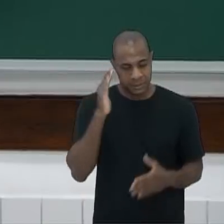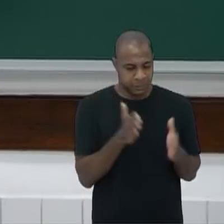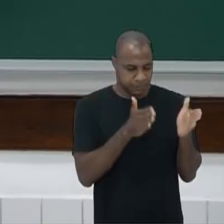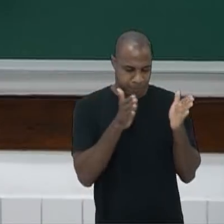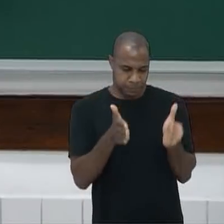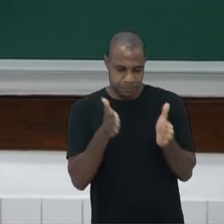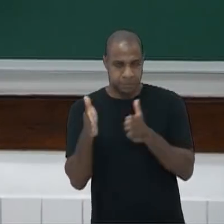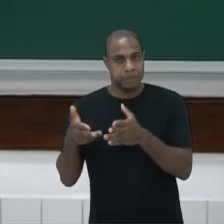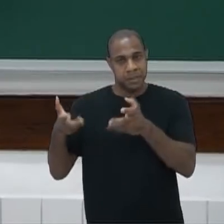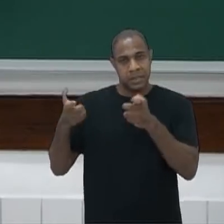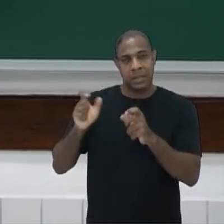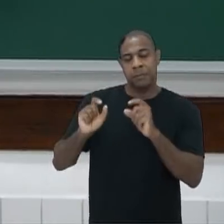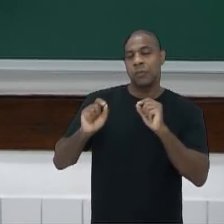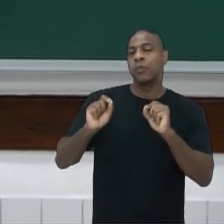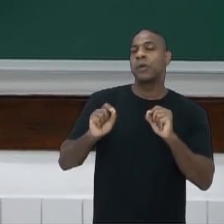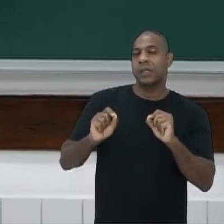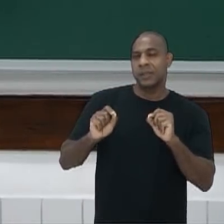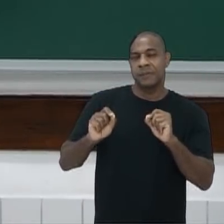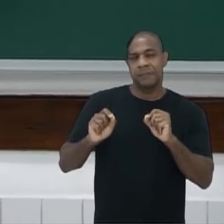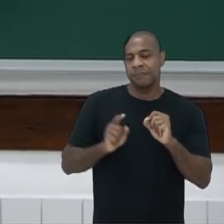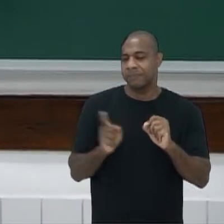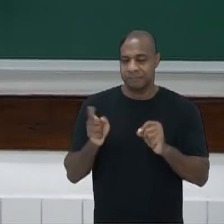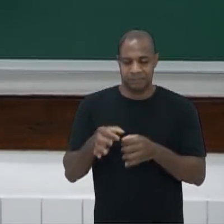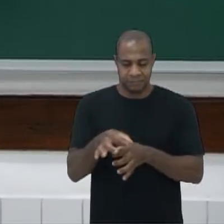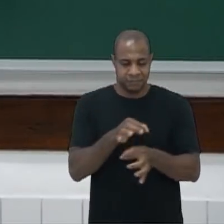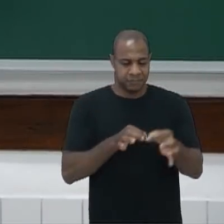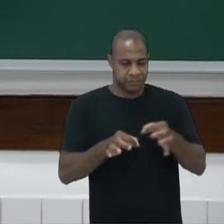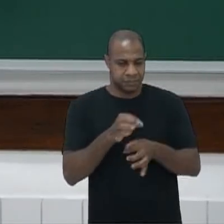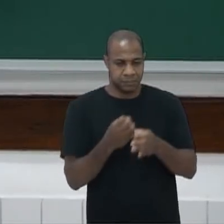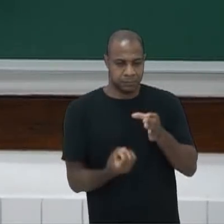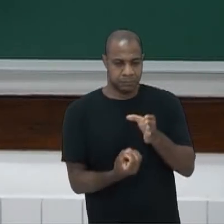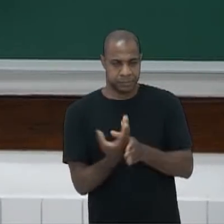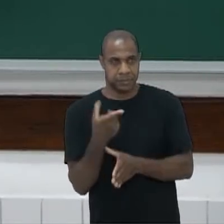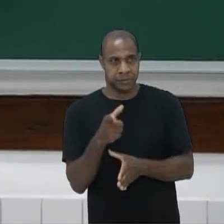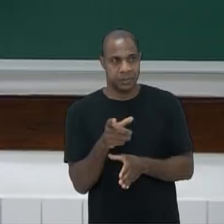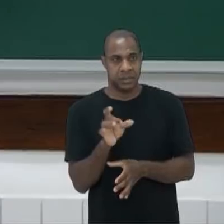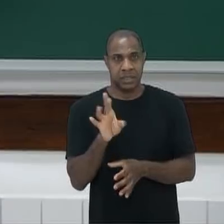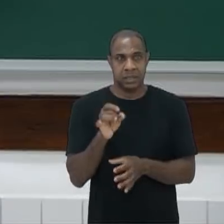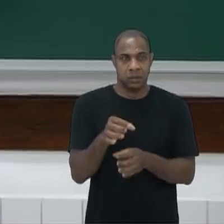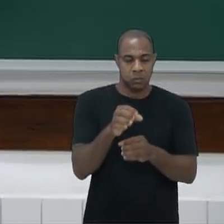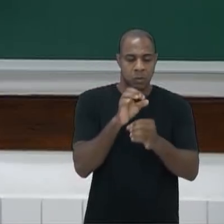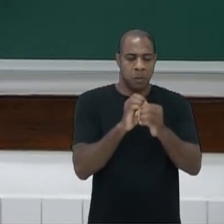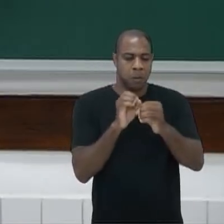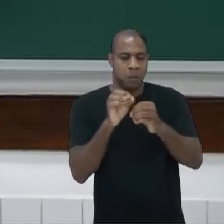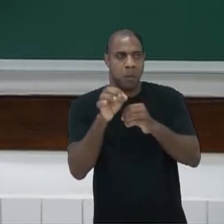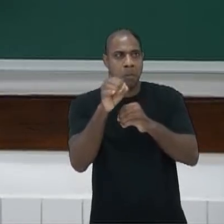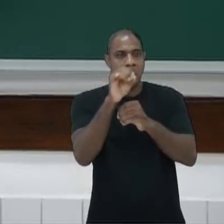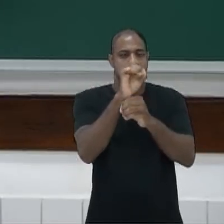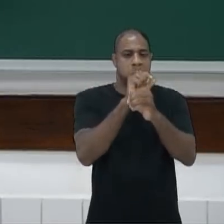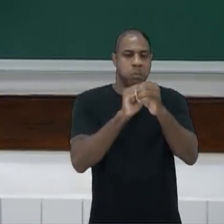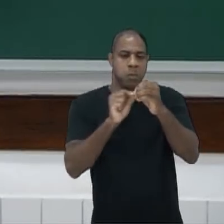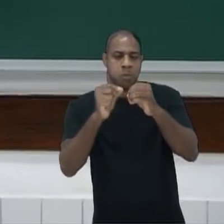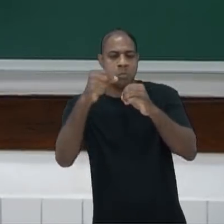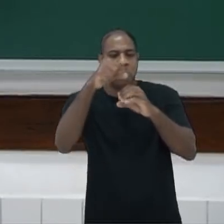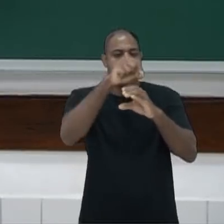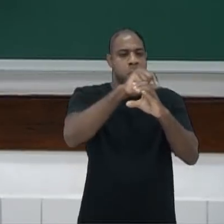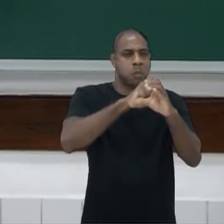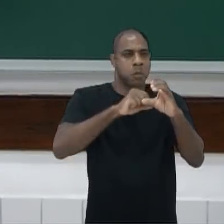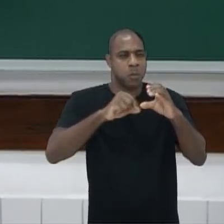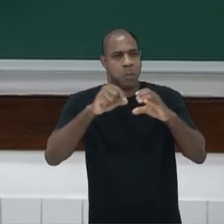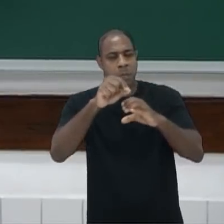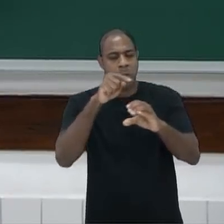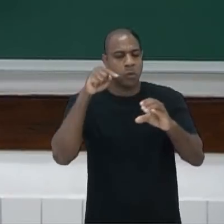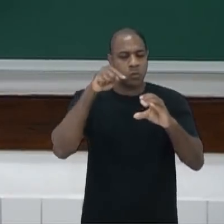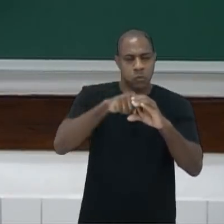Então percebam que para a célula funcionar, cada uma dessas organelas, o núcleo, a membrana,